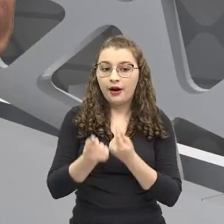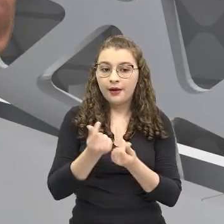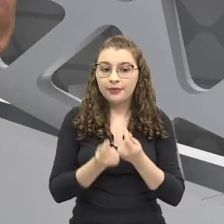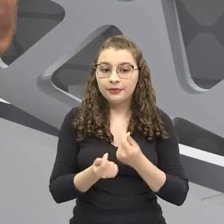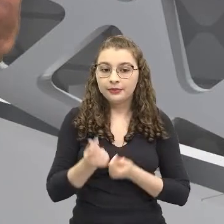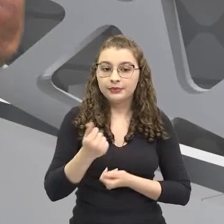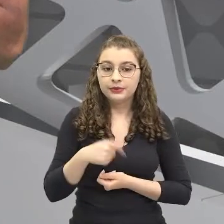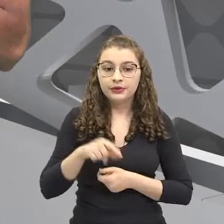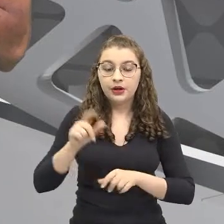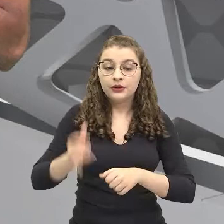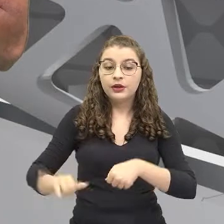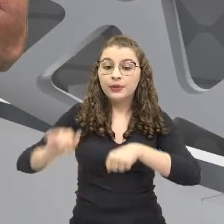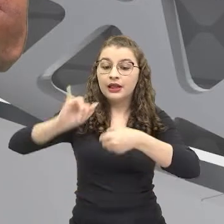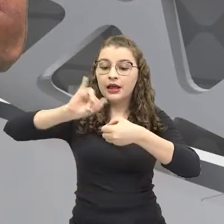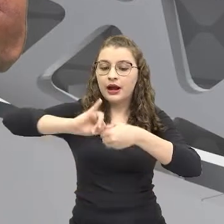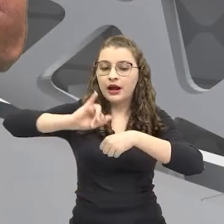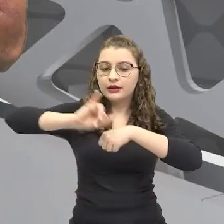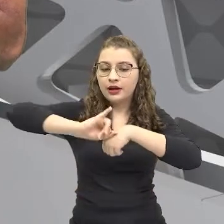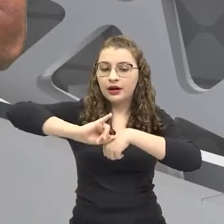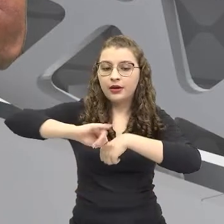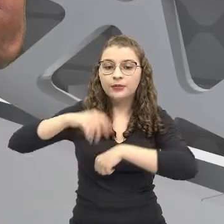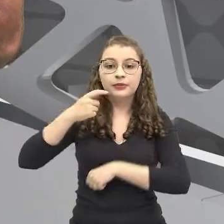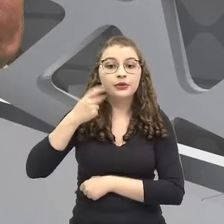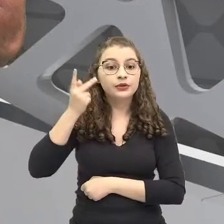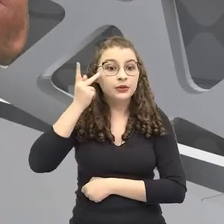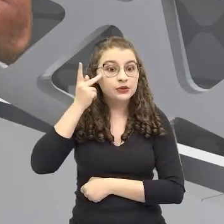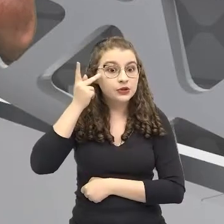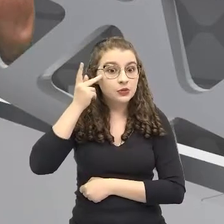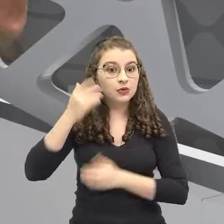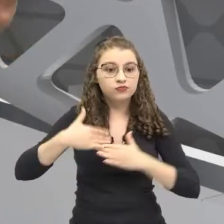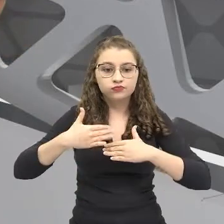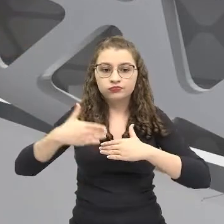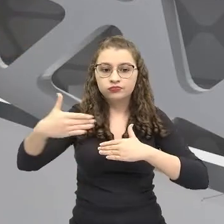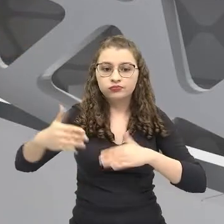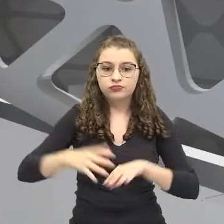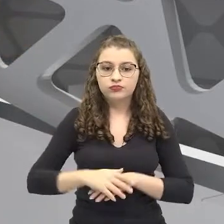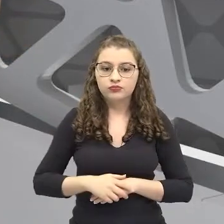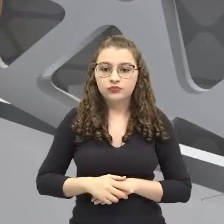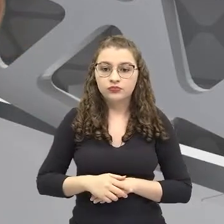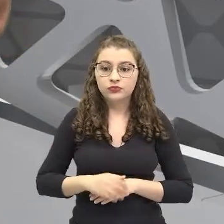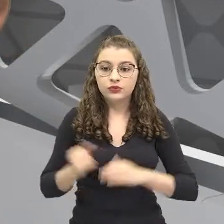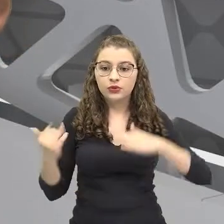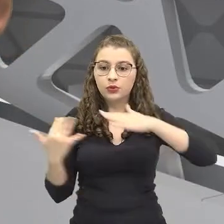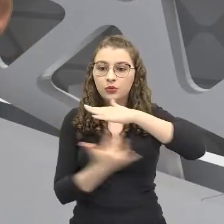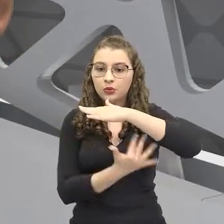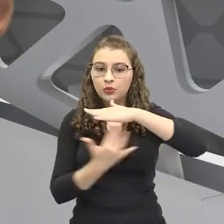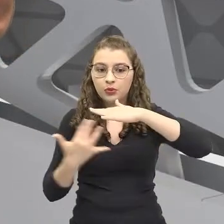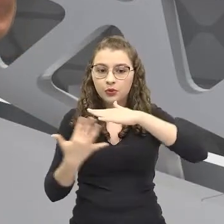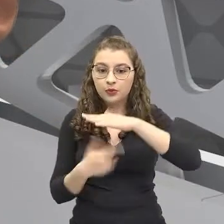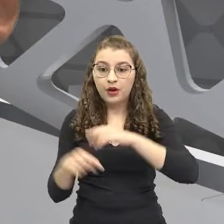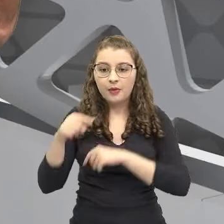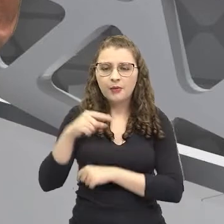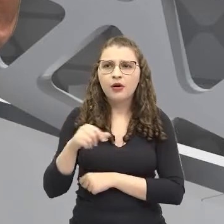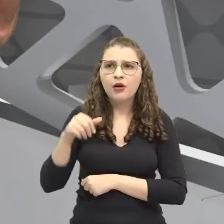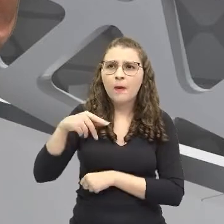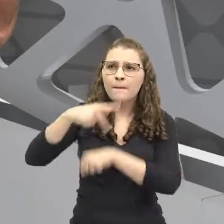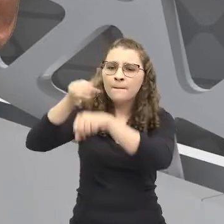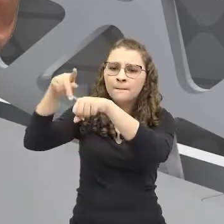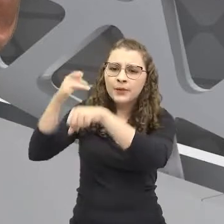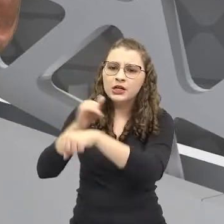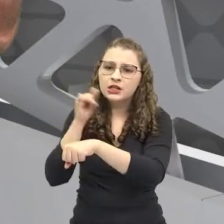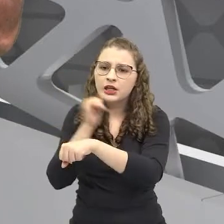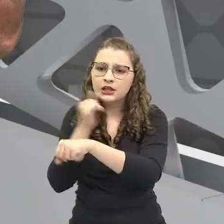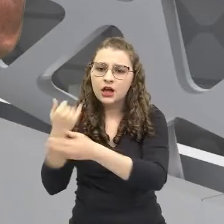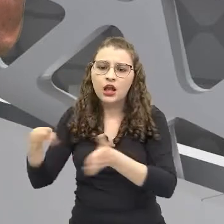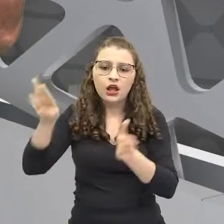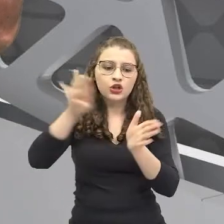a industrialização, o desenvolvimento da capital paulista, o impulso da imigração, principalmente ali a